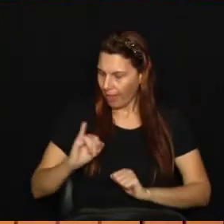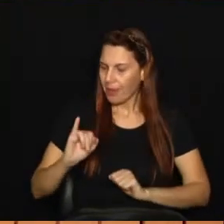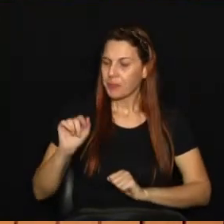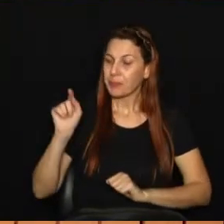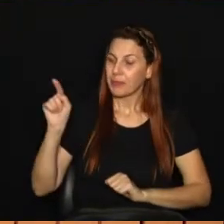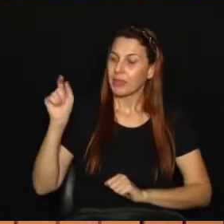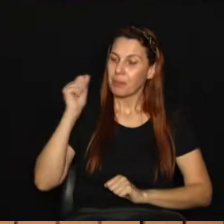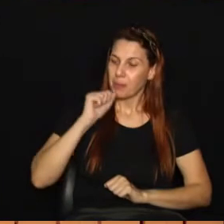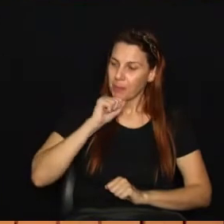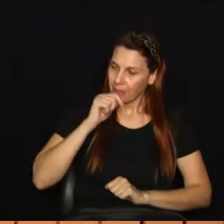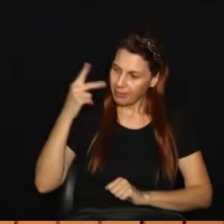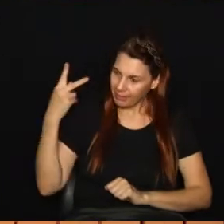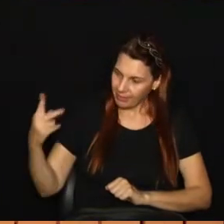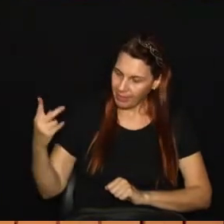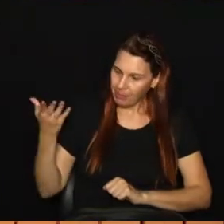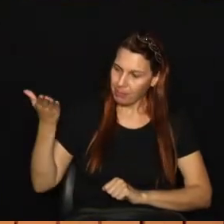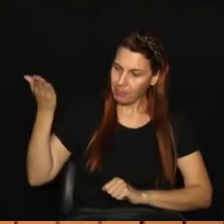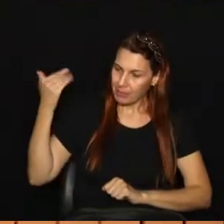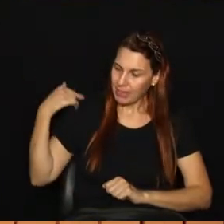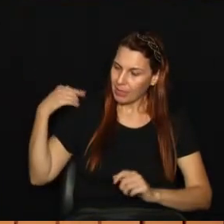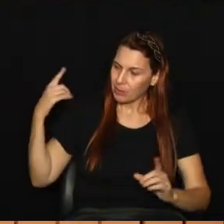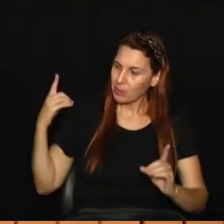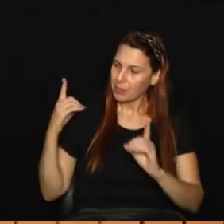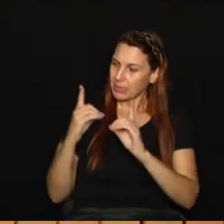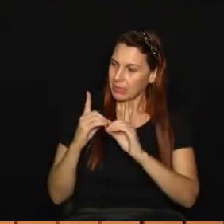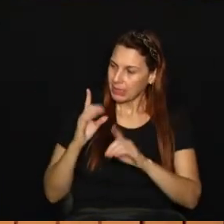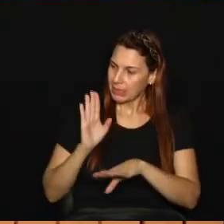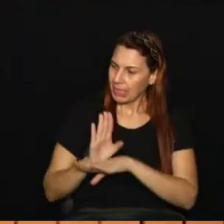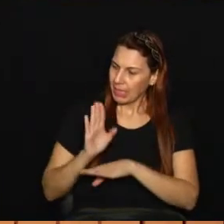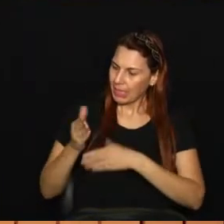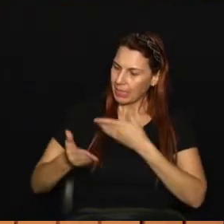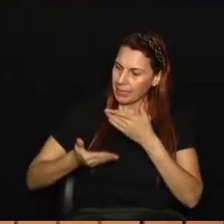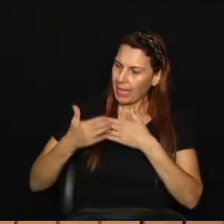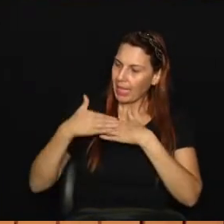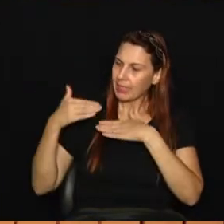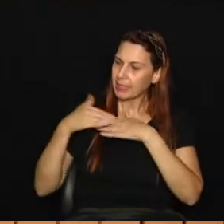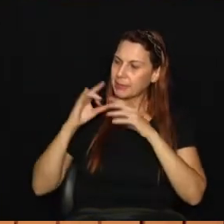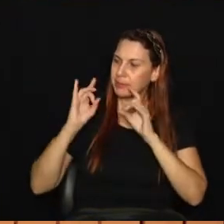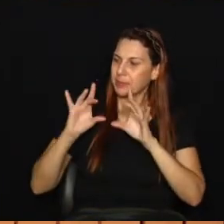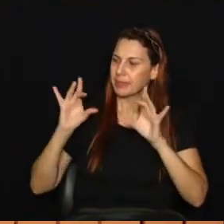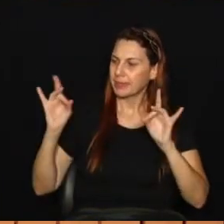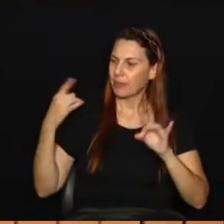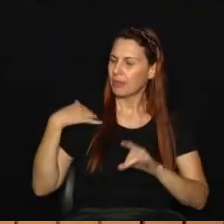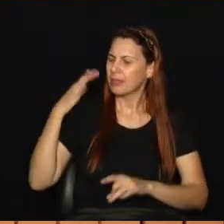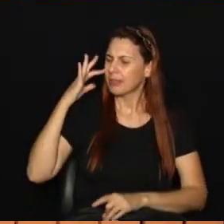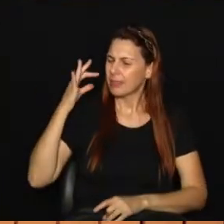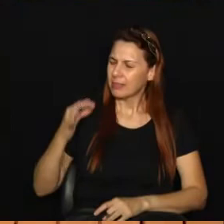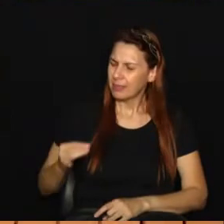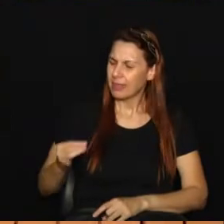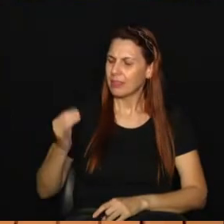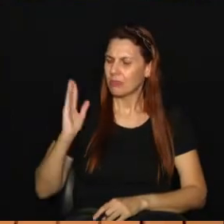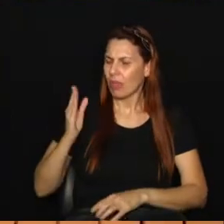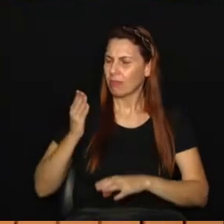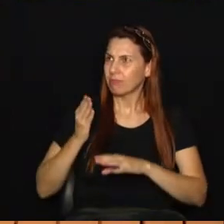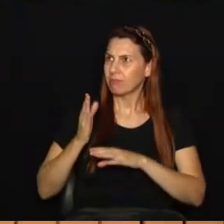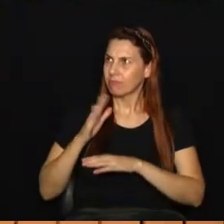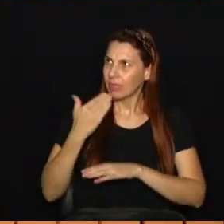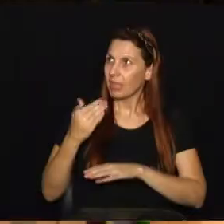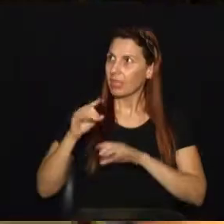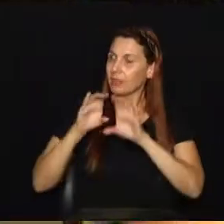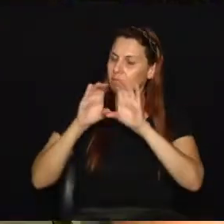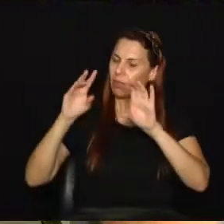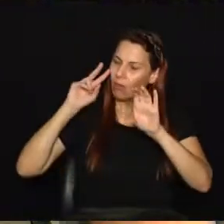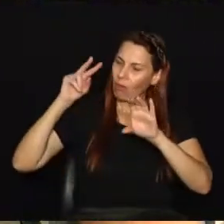minha paciente, eu tenho um carinho, né, especial, onde ela está, com certeza ela vai estar nos olhando com bons olhos, uma